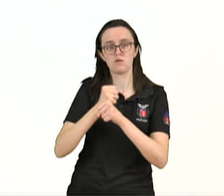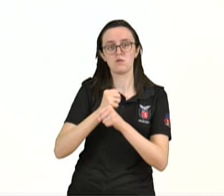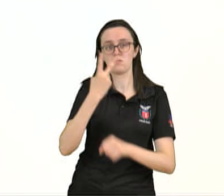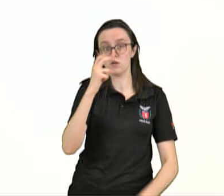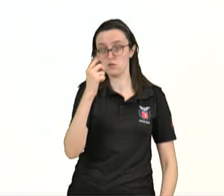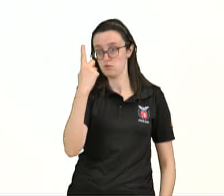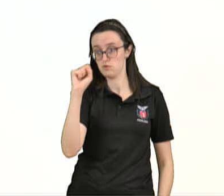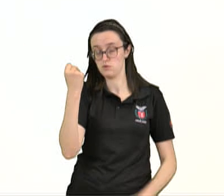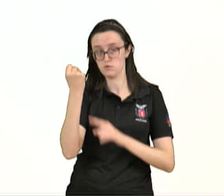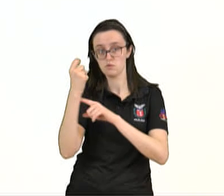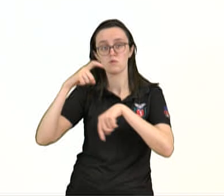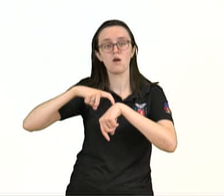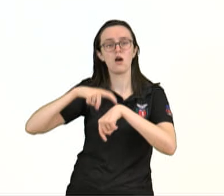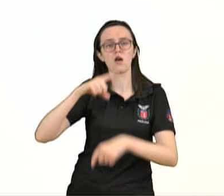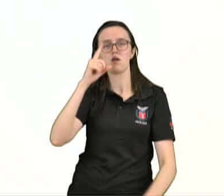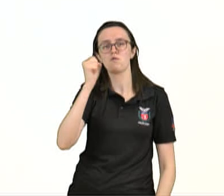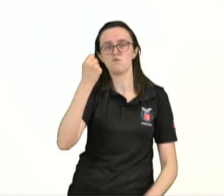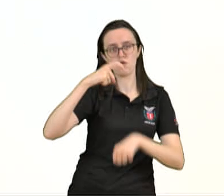18/8/2018, às